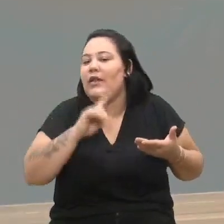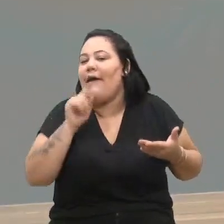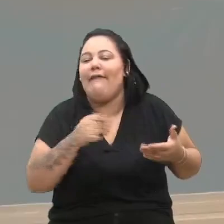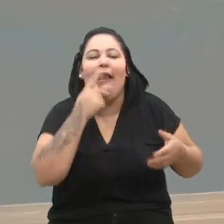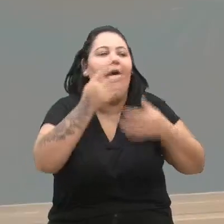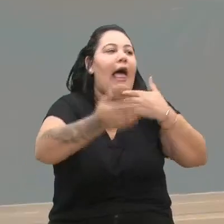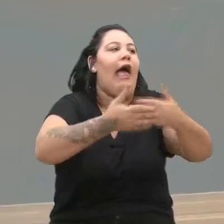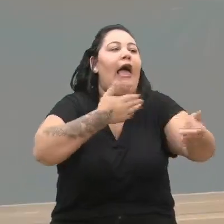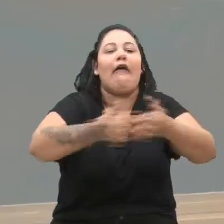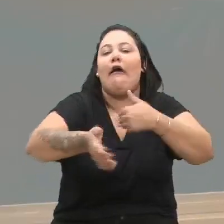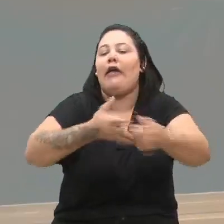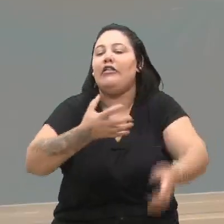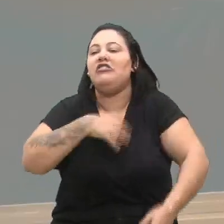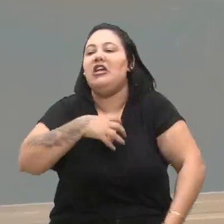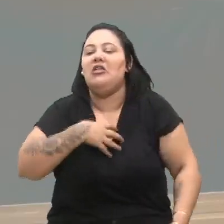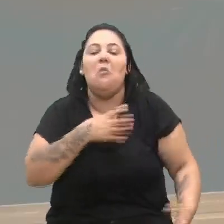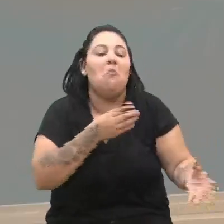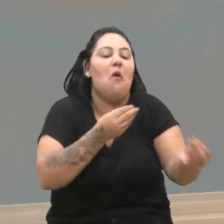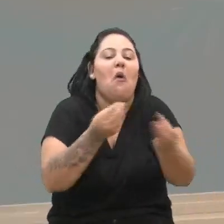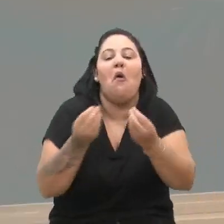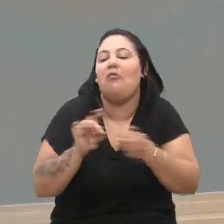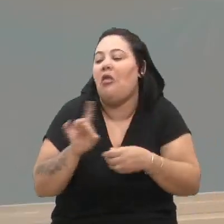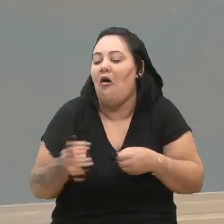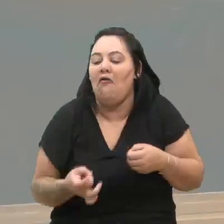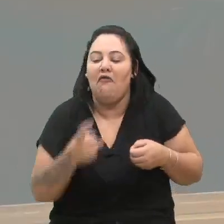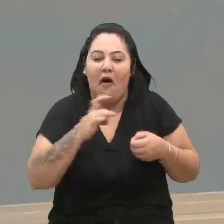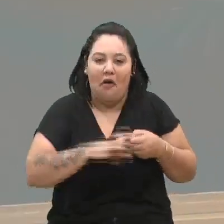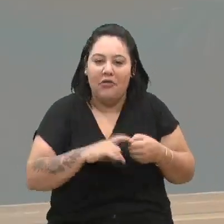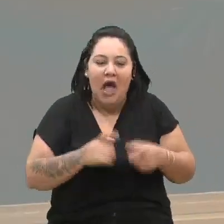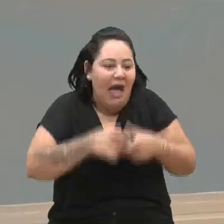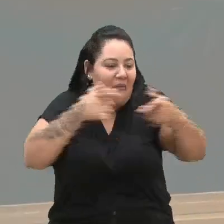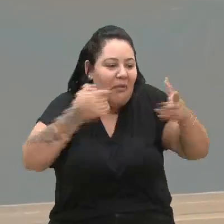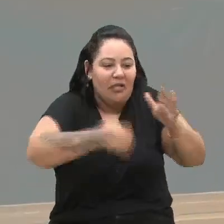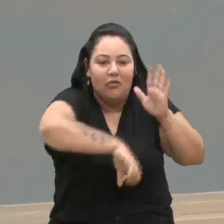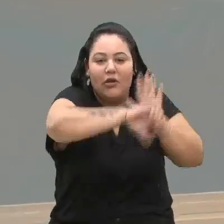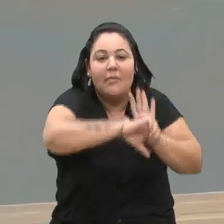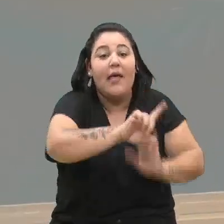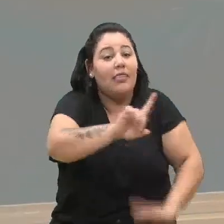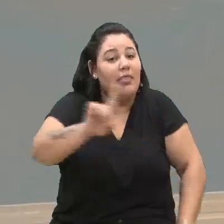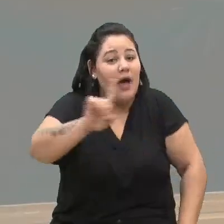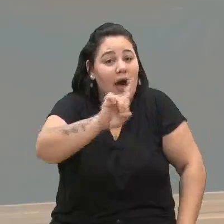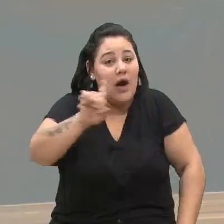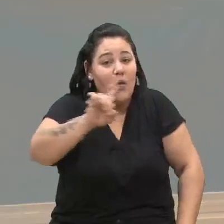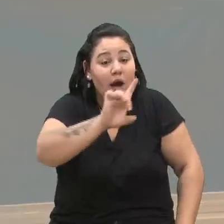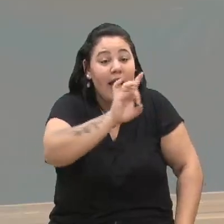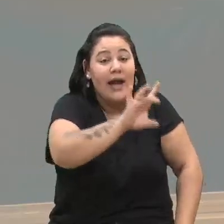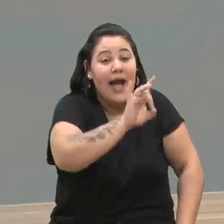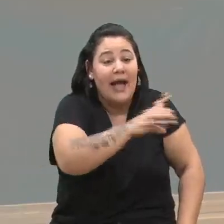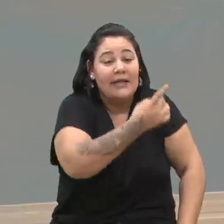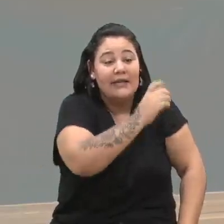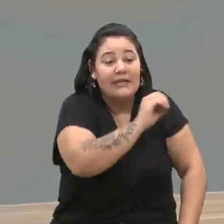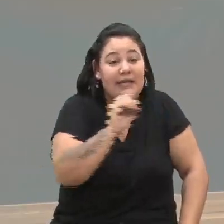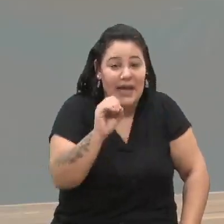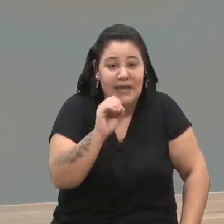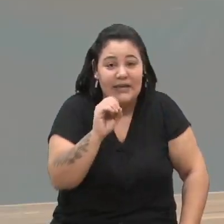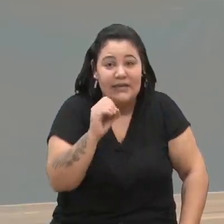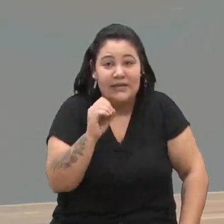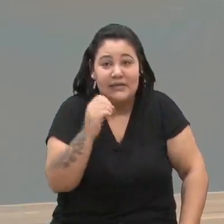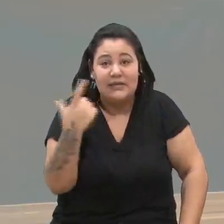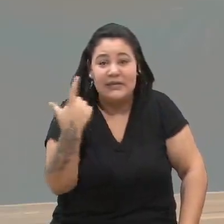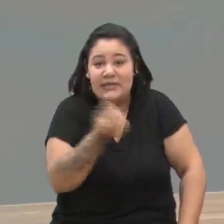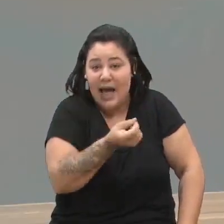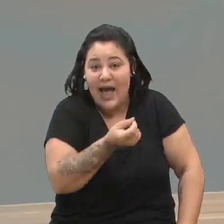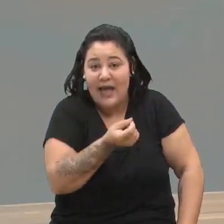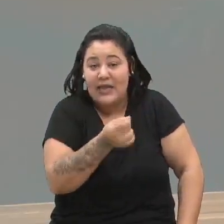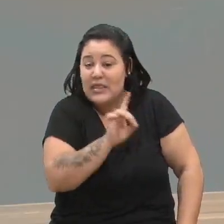retornam, aumentam a criminalidade, não. A cada 100 que saem nas saídas temporárias, não retornam ou não